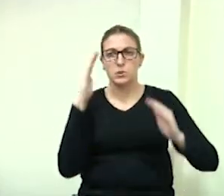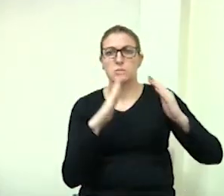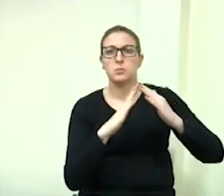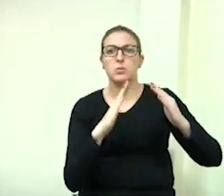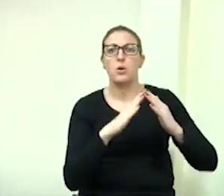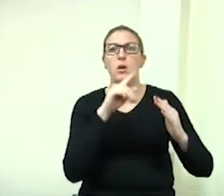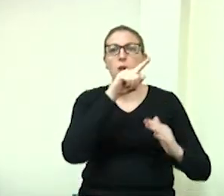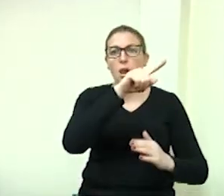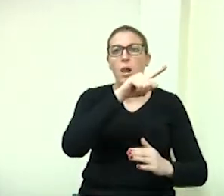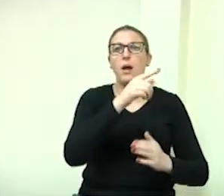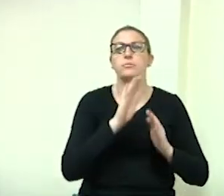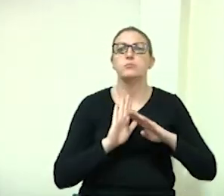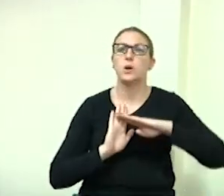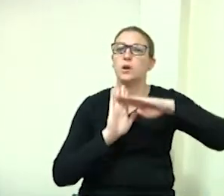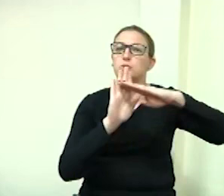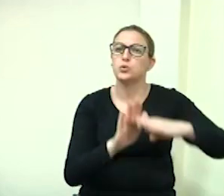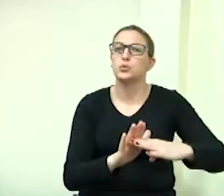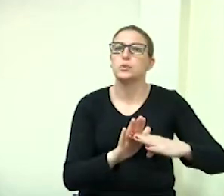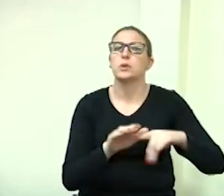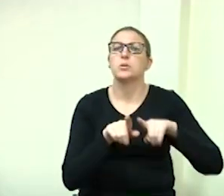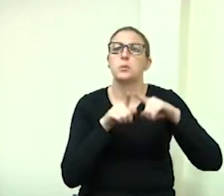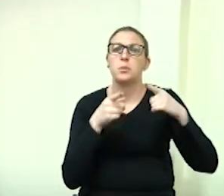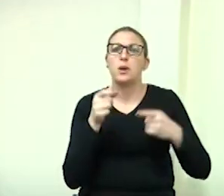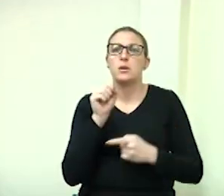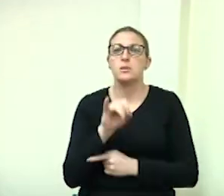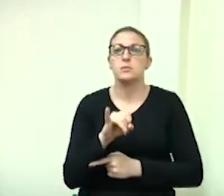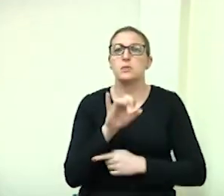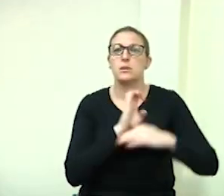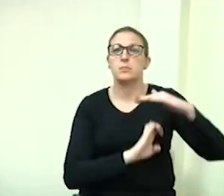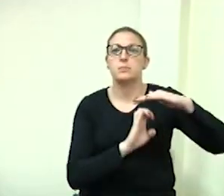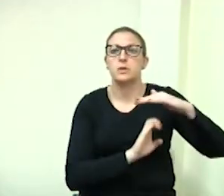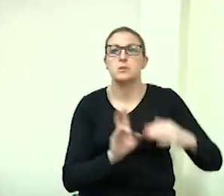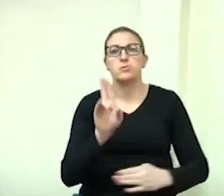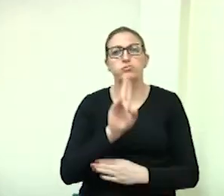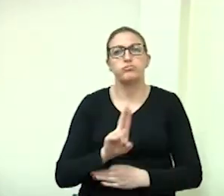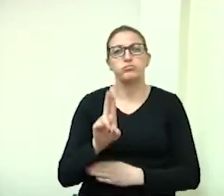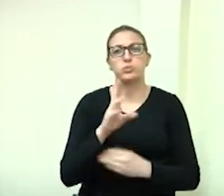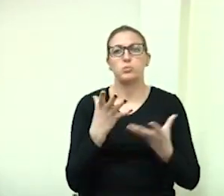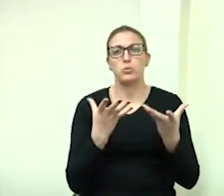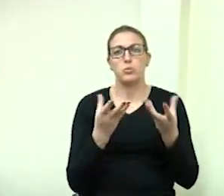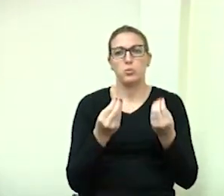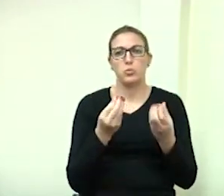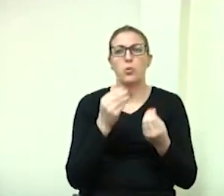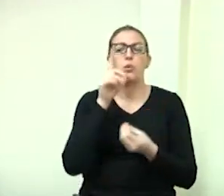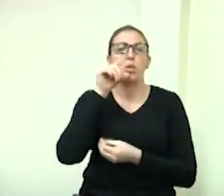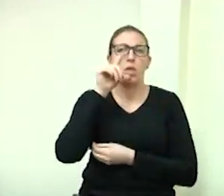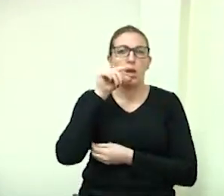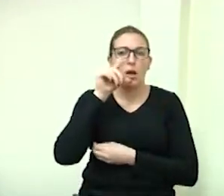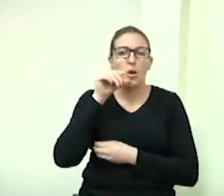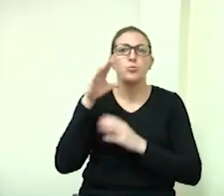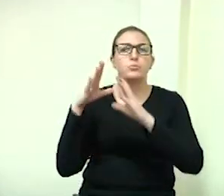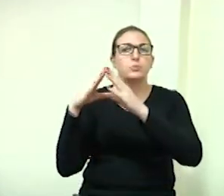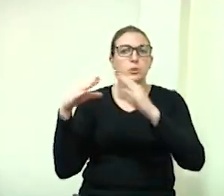liguem mas se a empresa passar a consumir bastante compromete até aquelas famílias